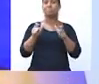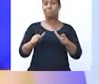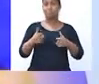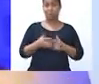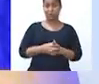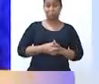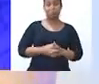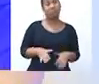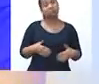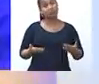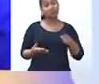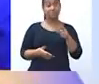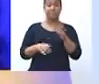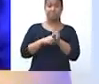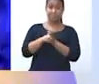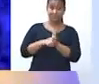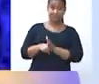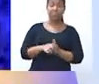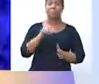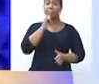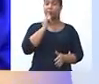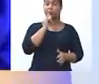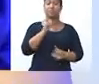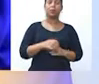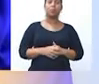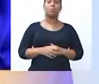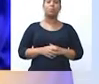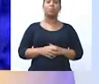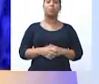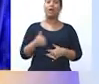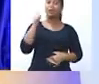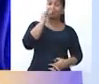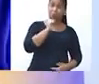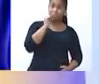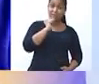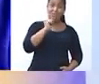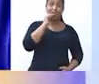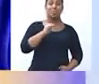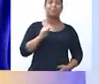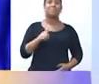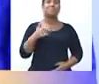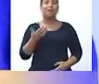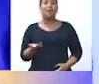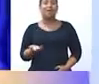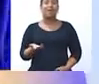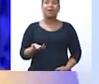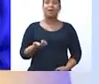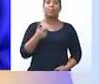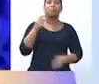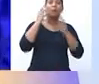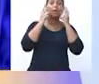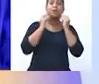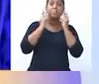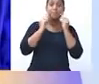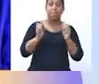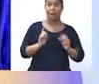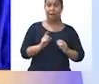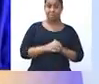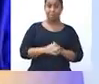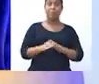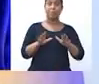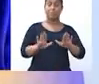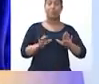espaços. Então, você vê na ciência, por exemplo, as mulheres, elas não têm barba. Vai ser uma das